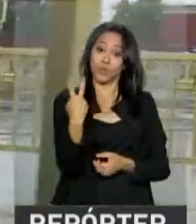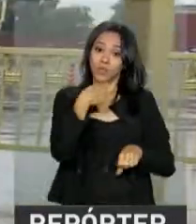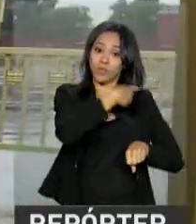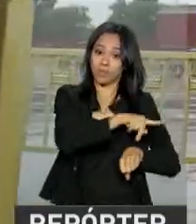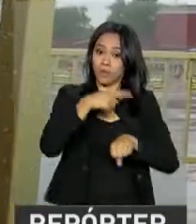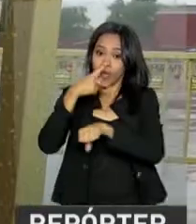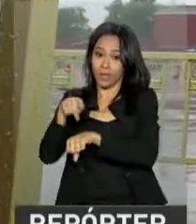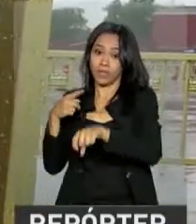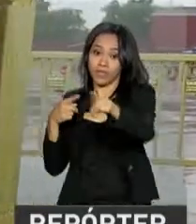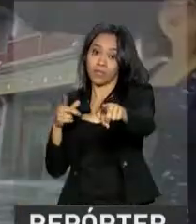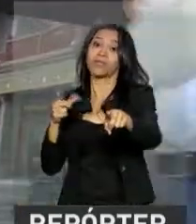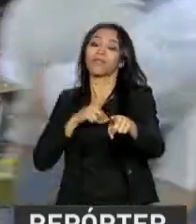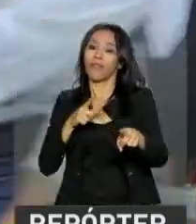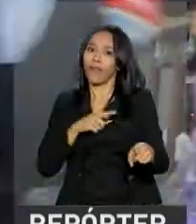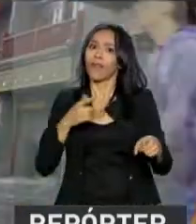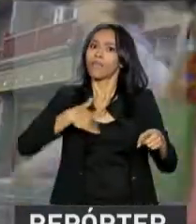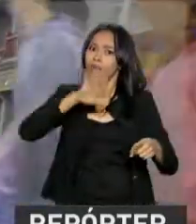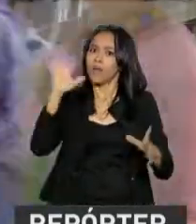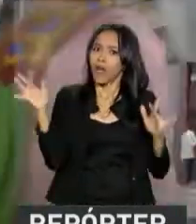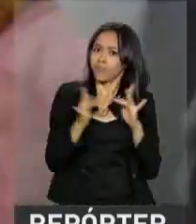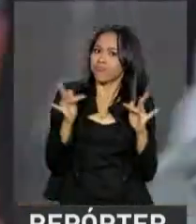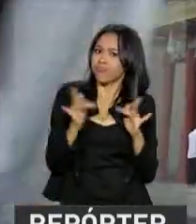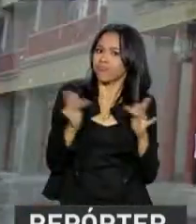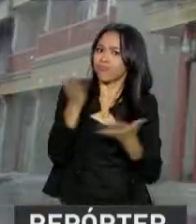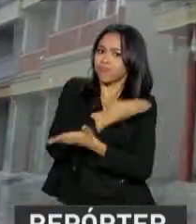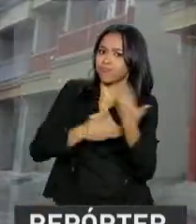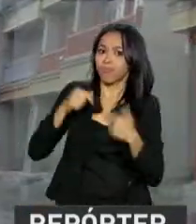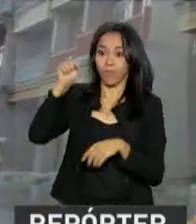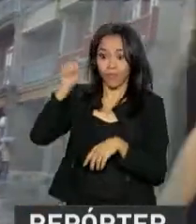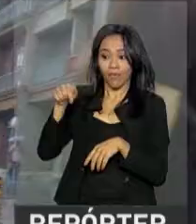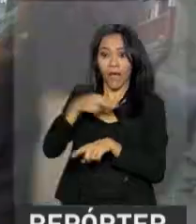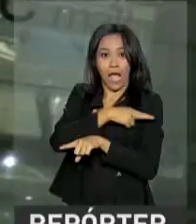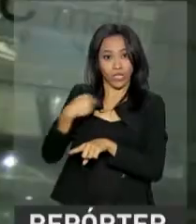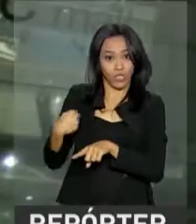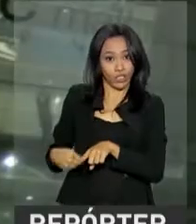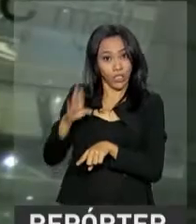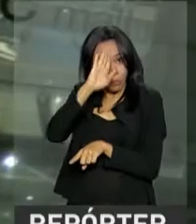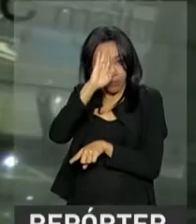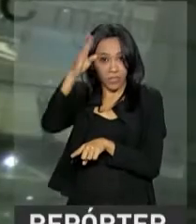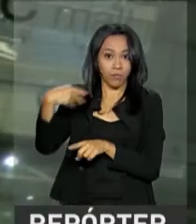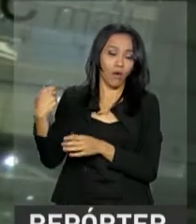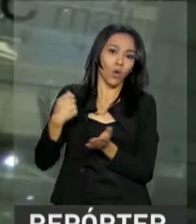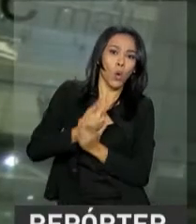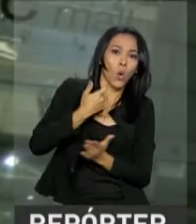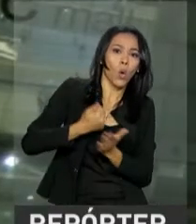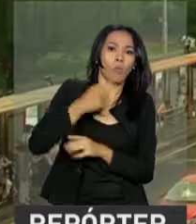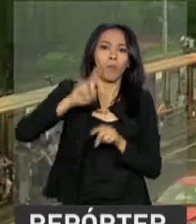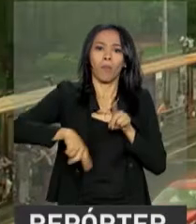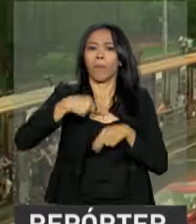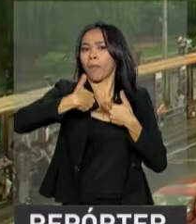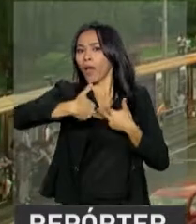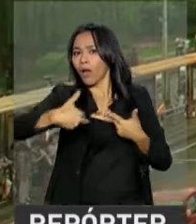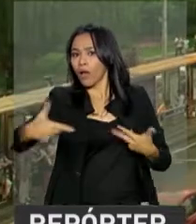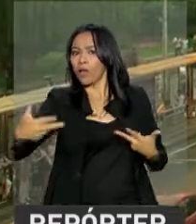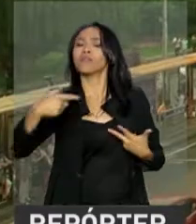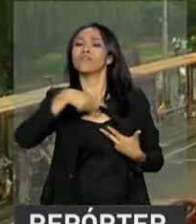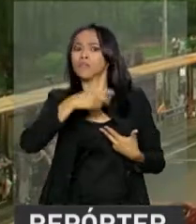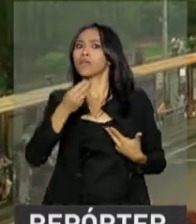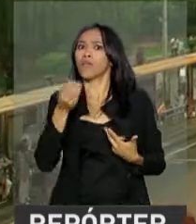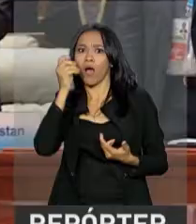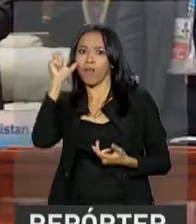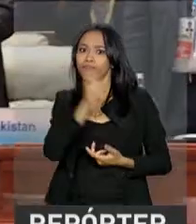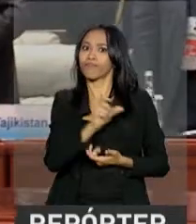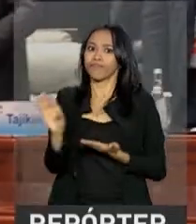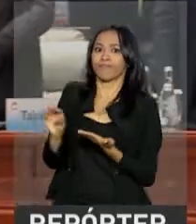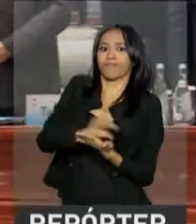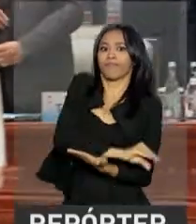têm relações cada vez maiores a china é a principal parceira comercial do brasil e tem feito muitos investimentos por aqui